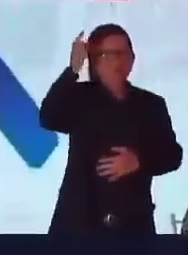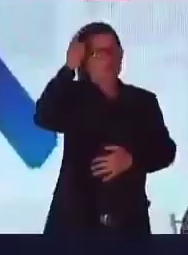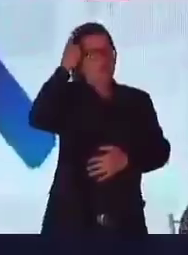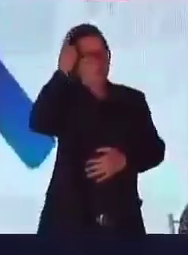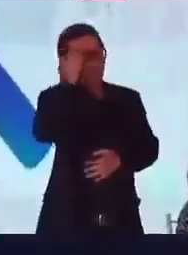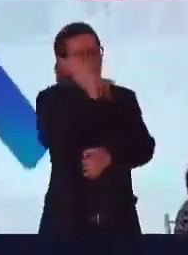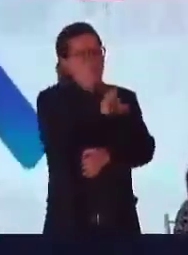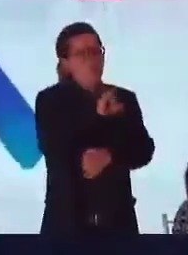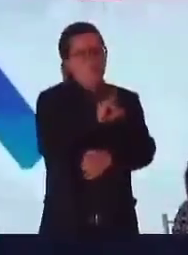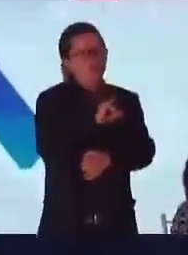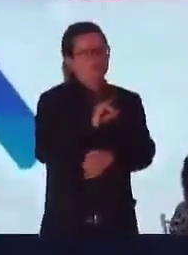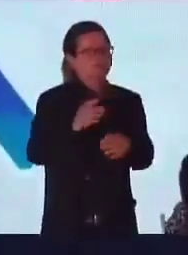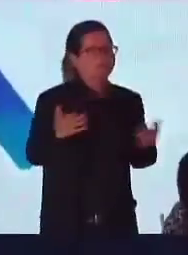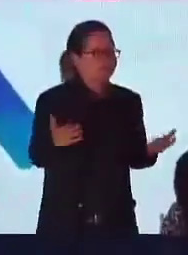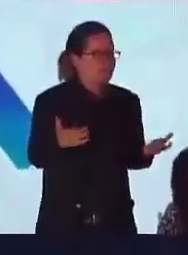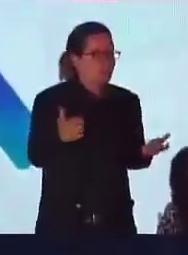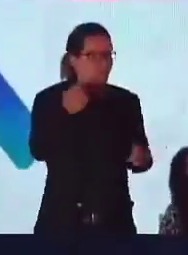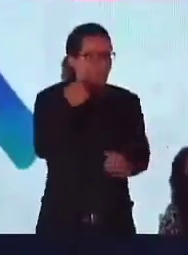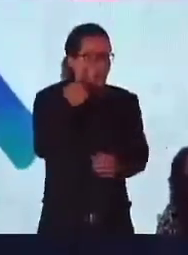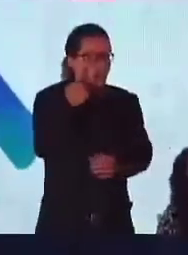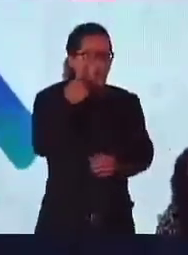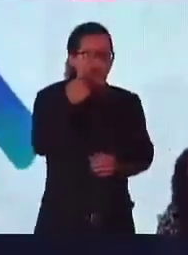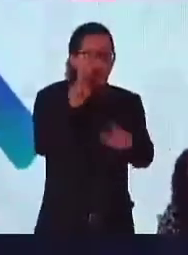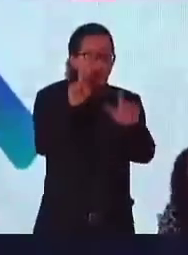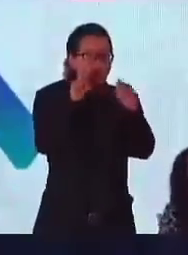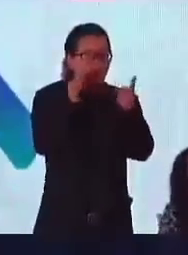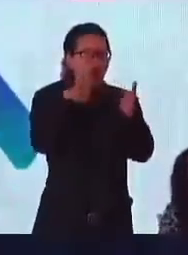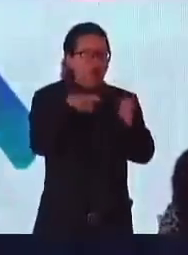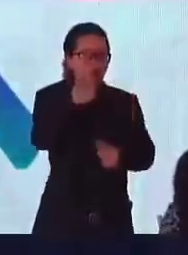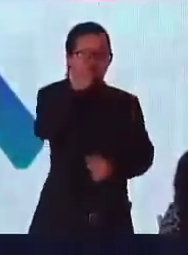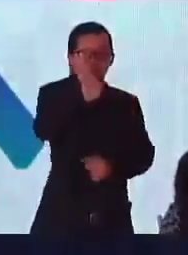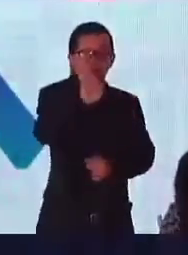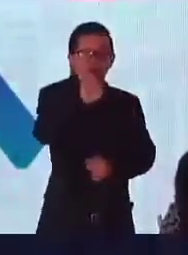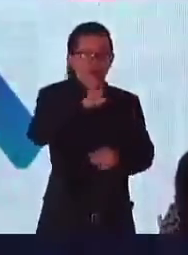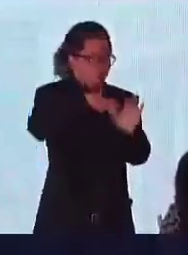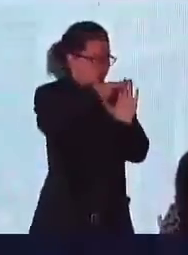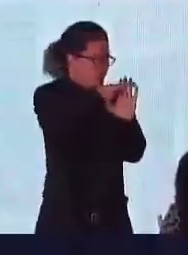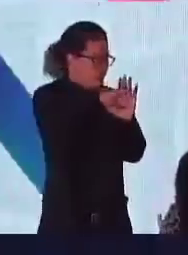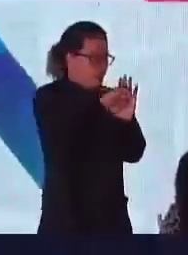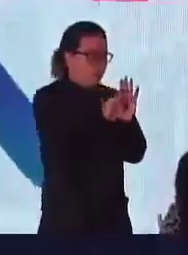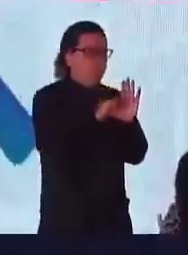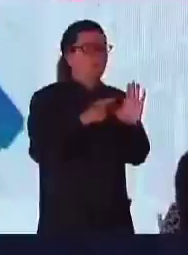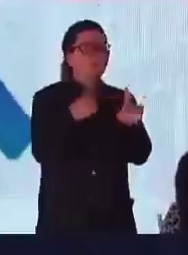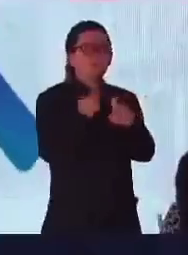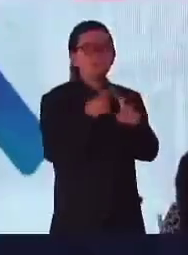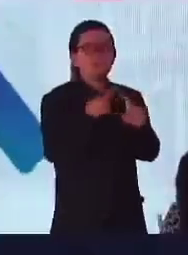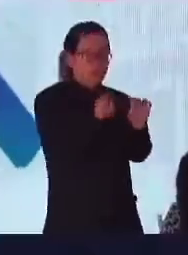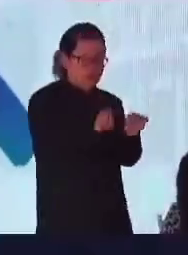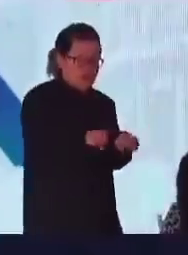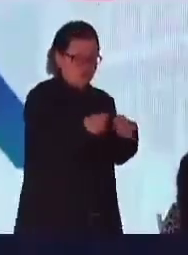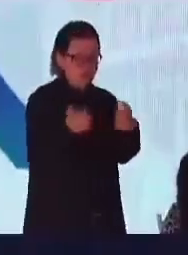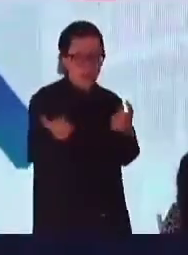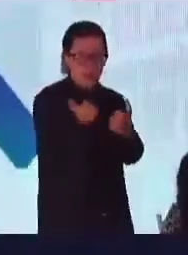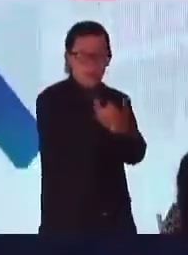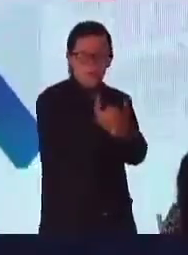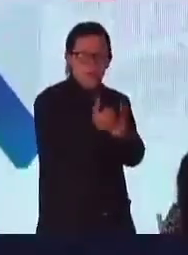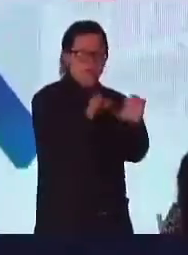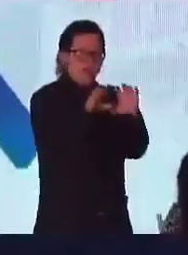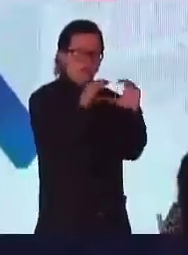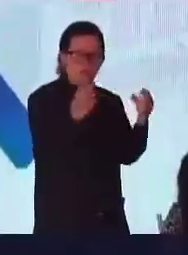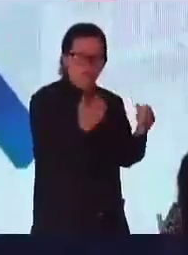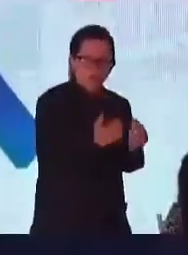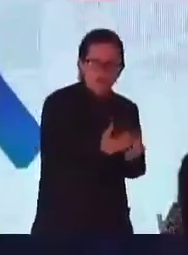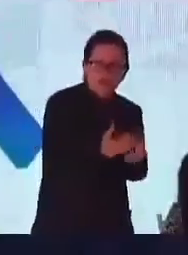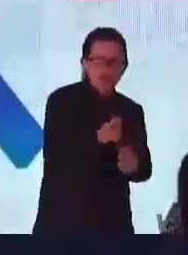Imagine, Alagoas ficar em 8ª posição no esforço estadual de apoio à sua comunidade científica acadêmica e também à